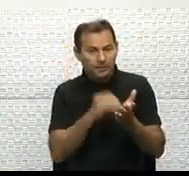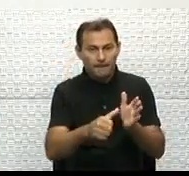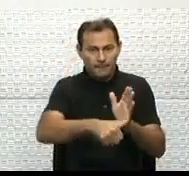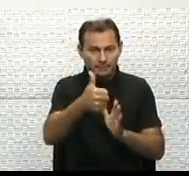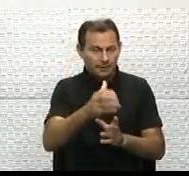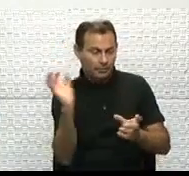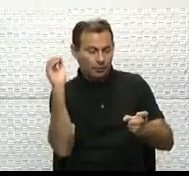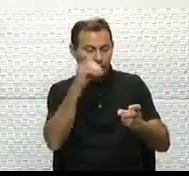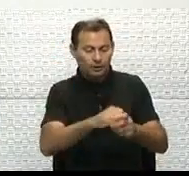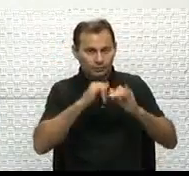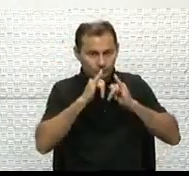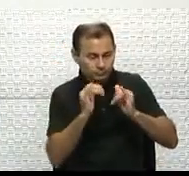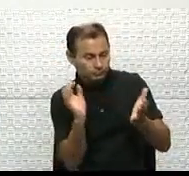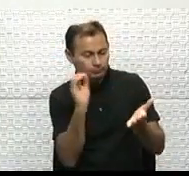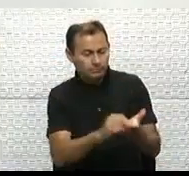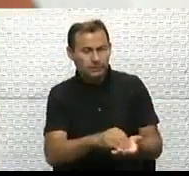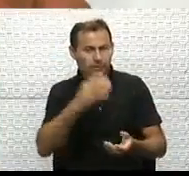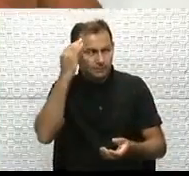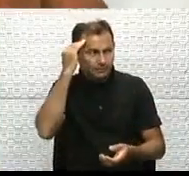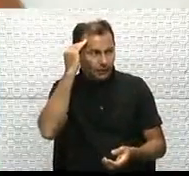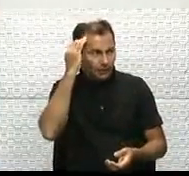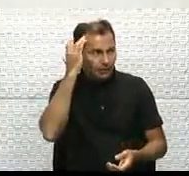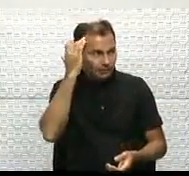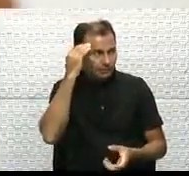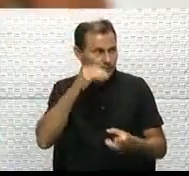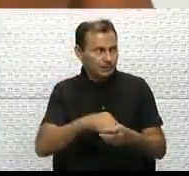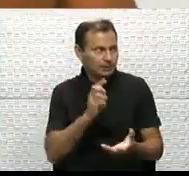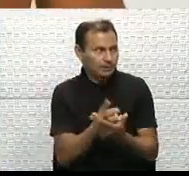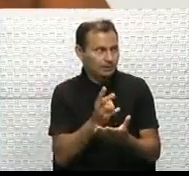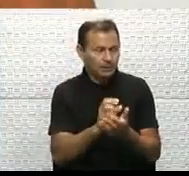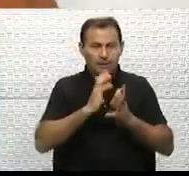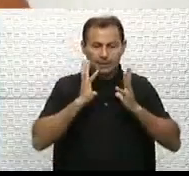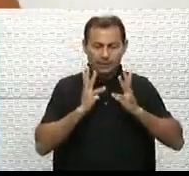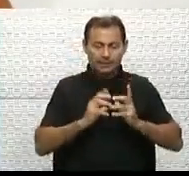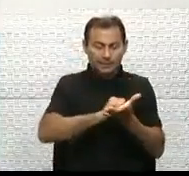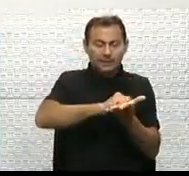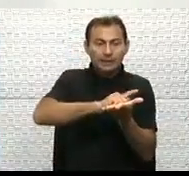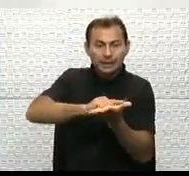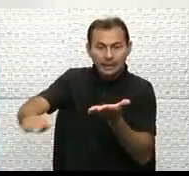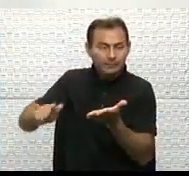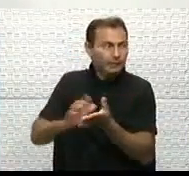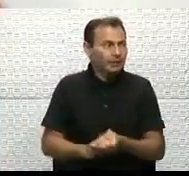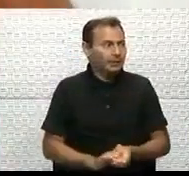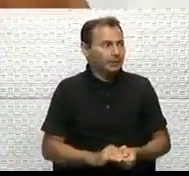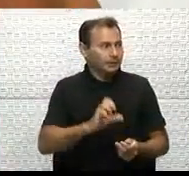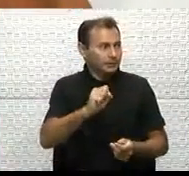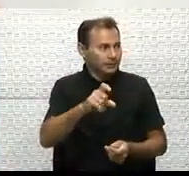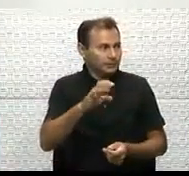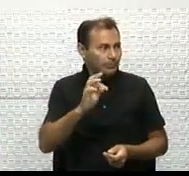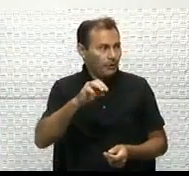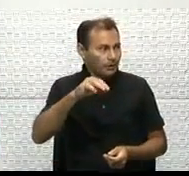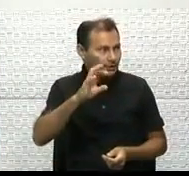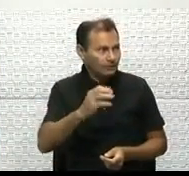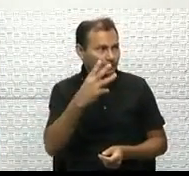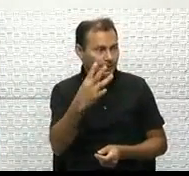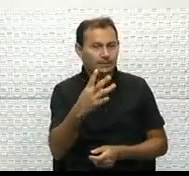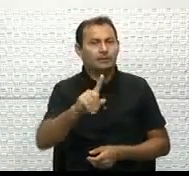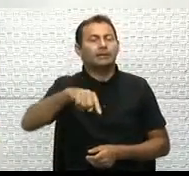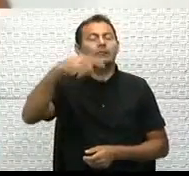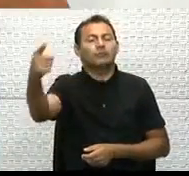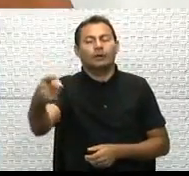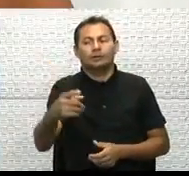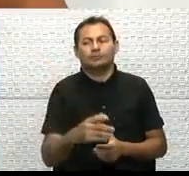você insira os dados na memória da calculadora. Então, eu sempre começo limpando a memória, Shift Mod 3. E